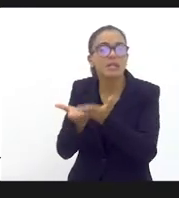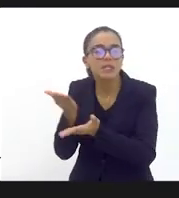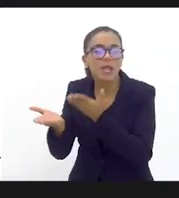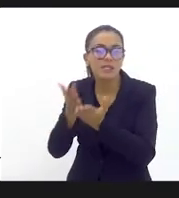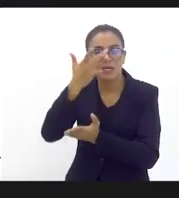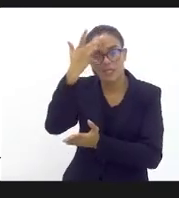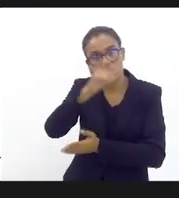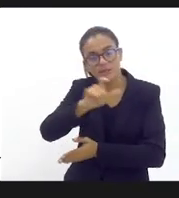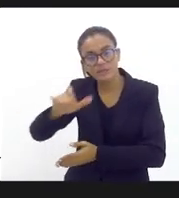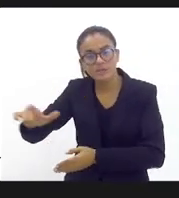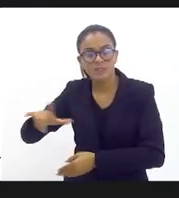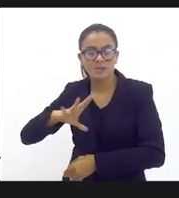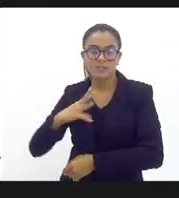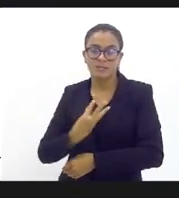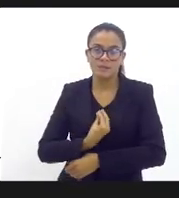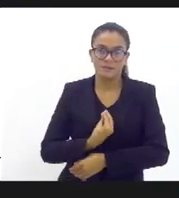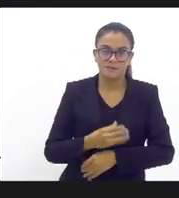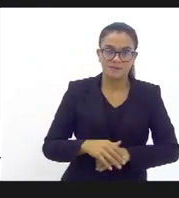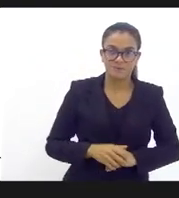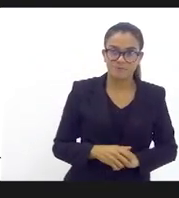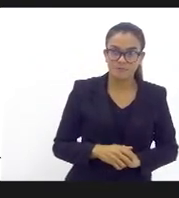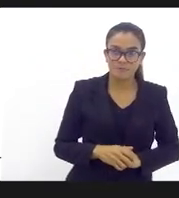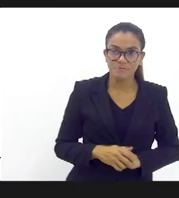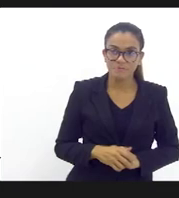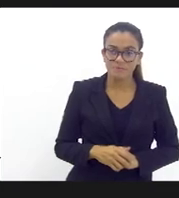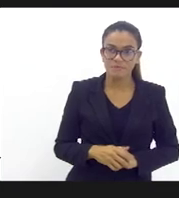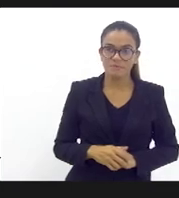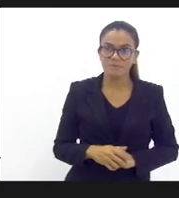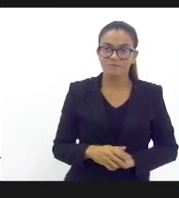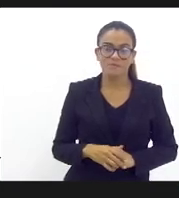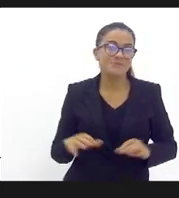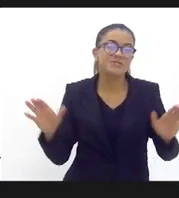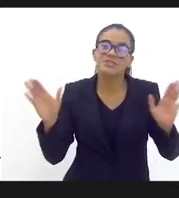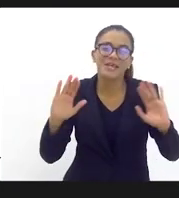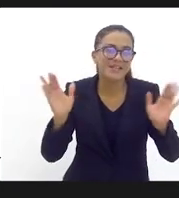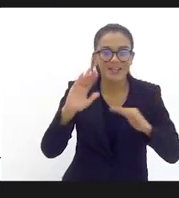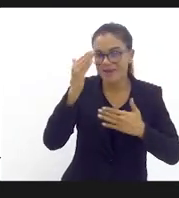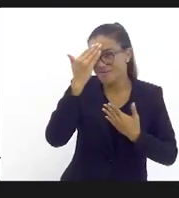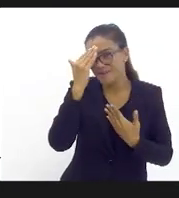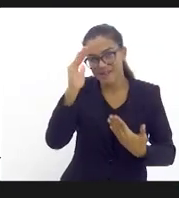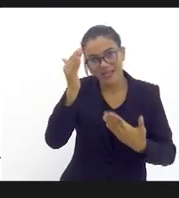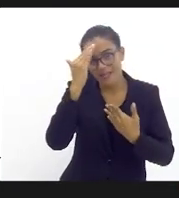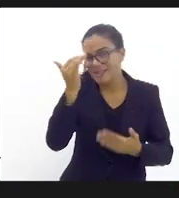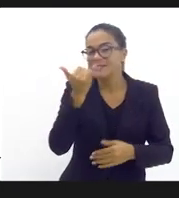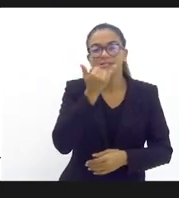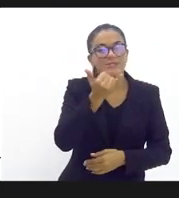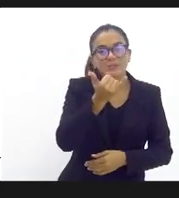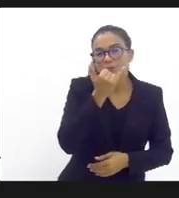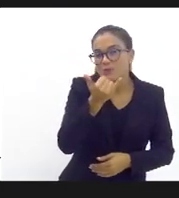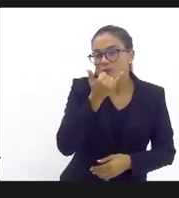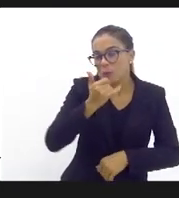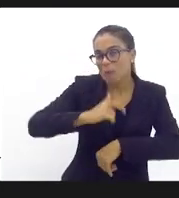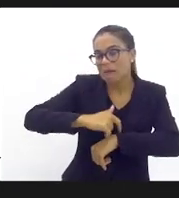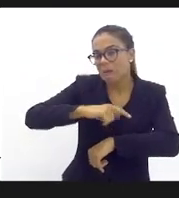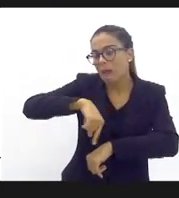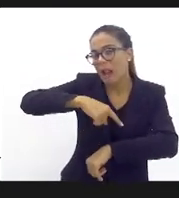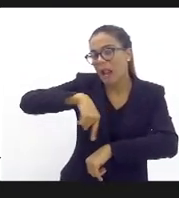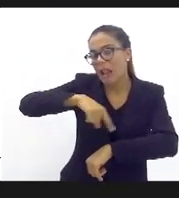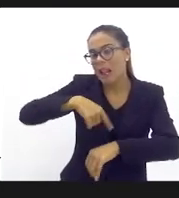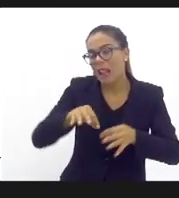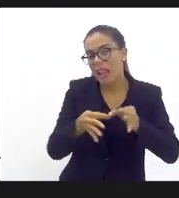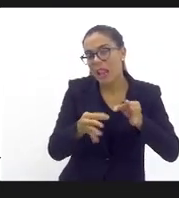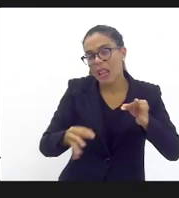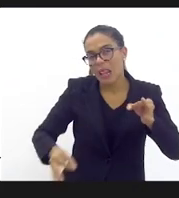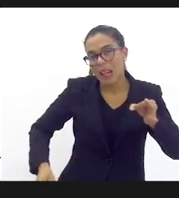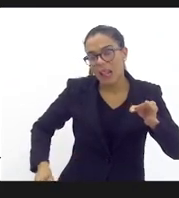essas pessoas e essas corpas dentro dessa localidade. Gente, muito obrigado. Me desculpa tomar tanto tempo de vocês. Foi muito